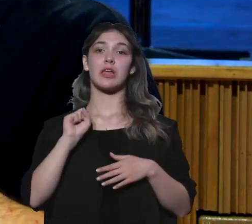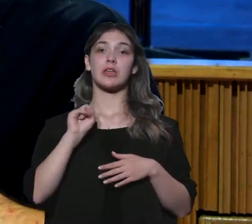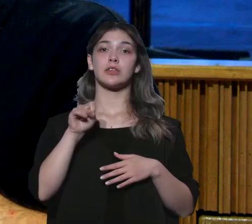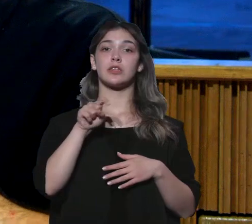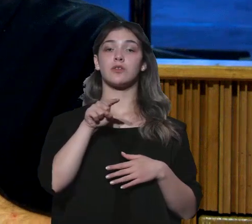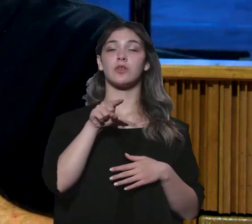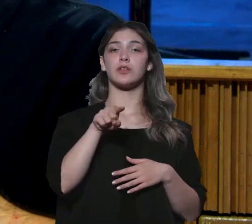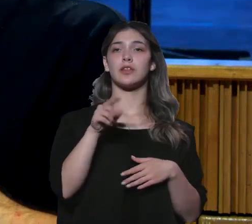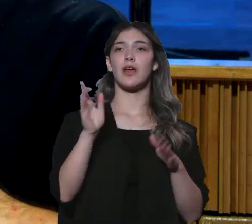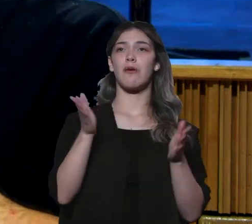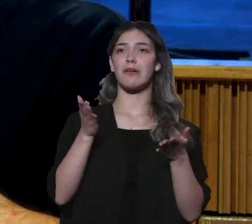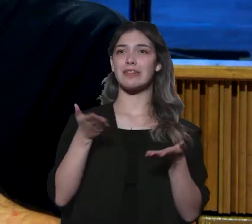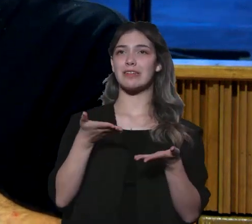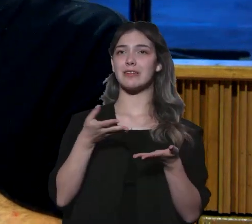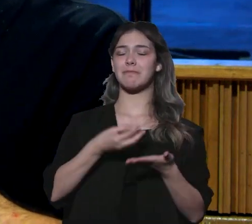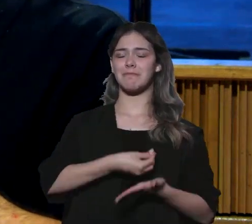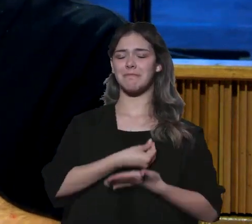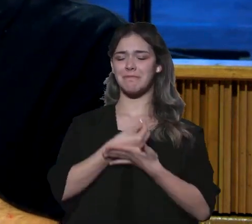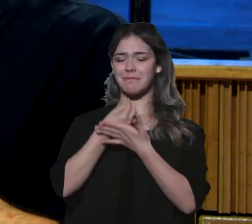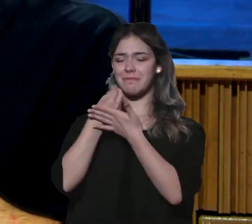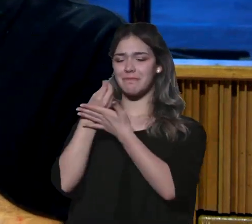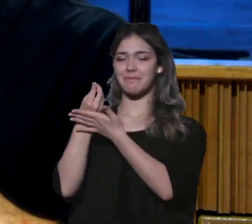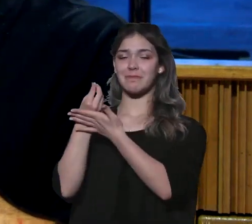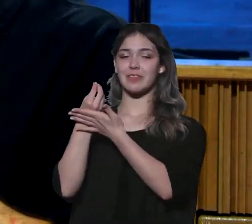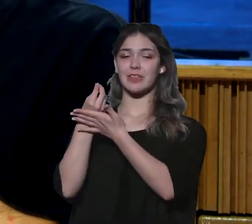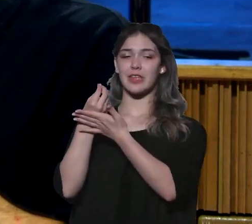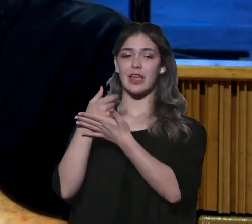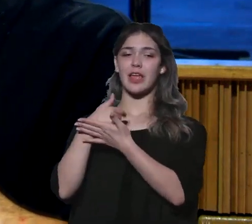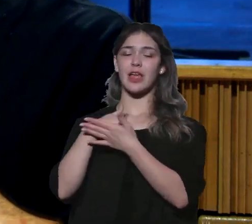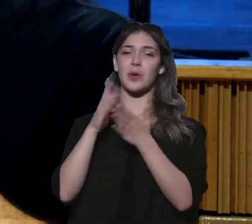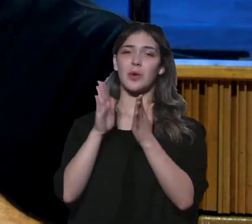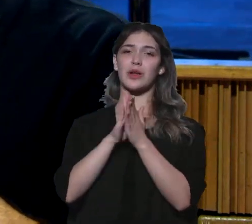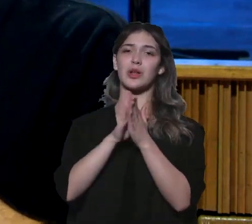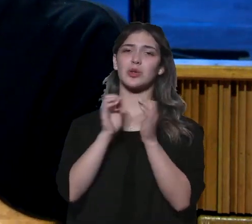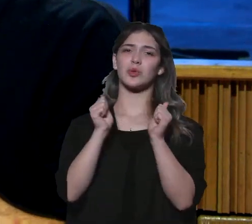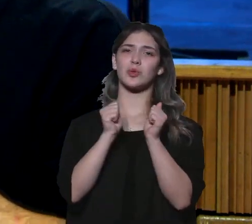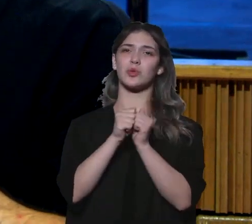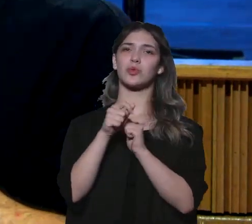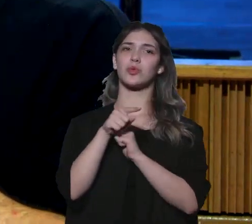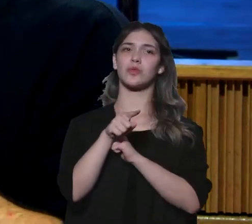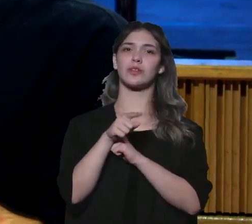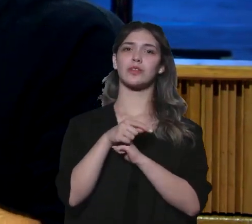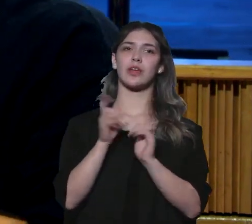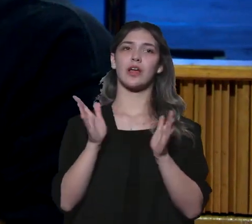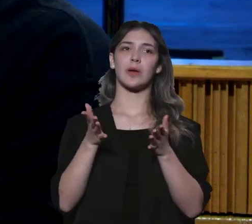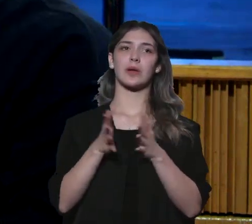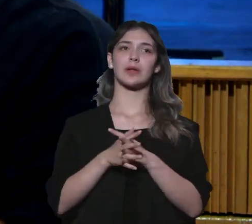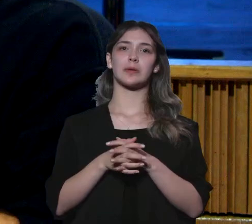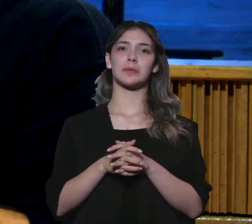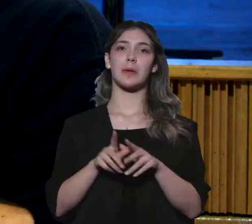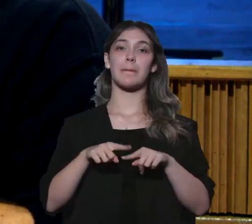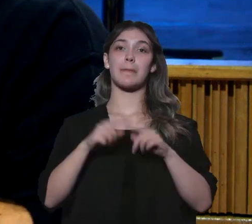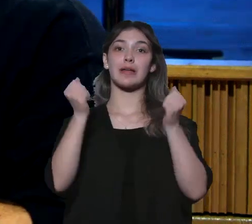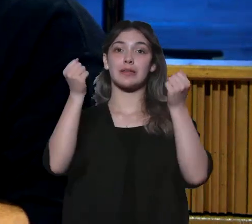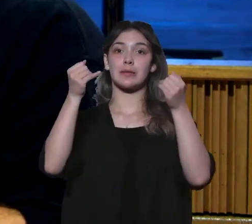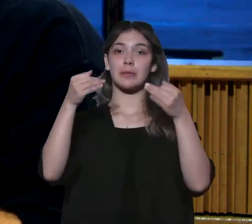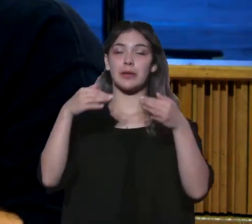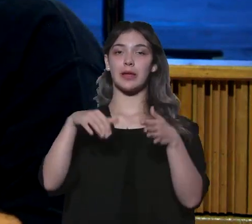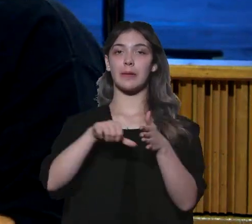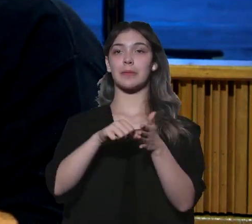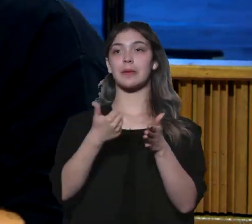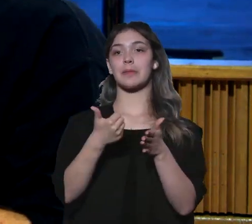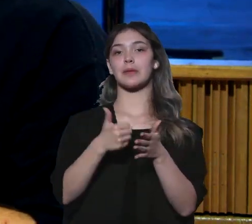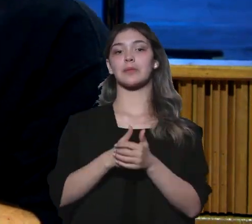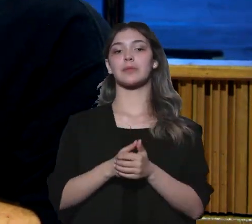sua vida para Jesus, eu vou orar com você. Eu só vou te explicar o que é isso. Como eu disse quando a gente tomou a